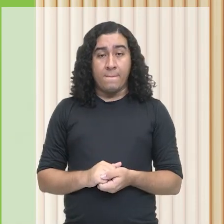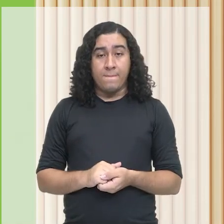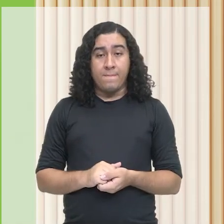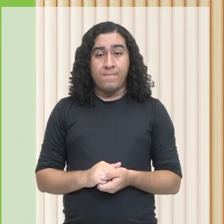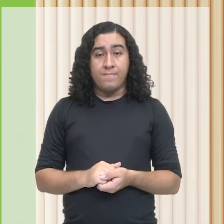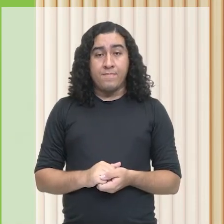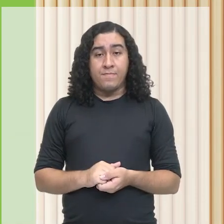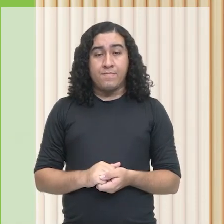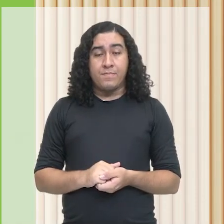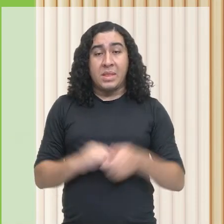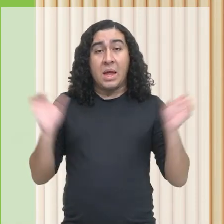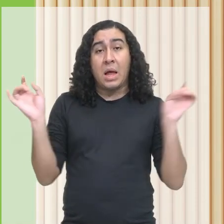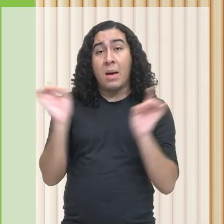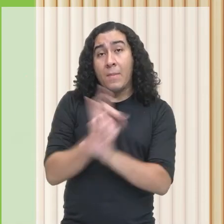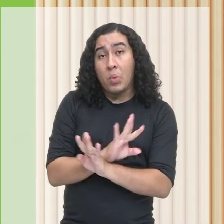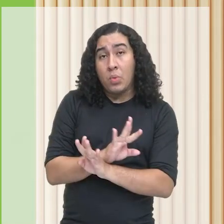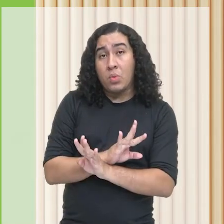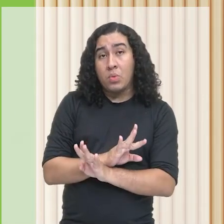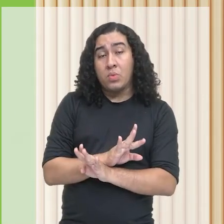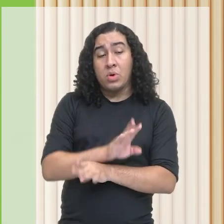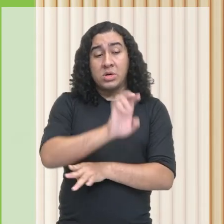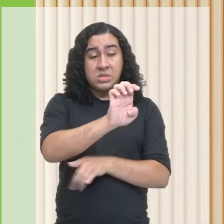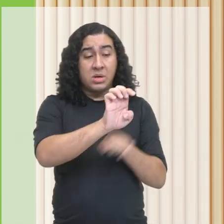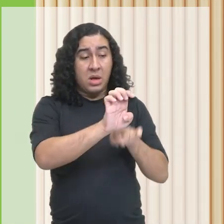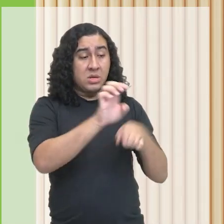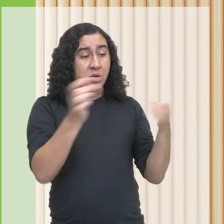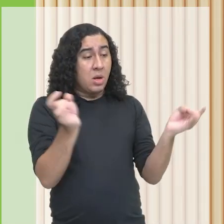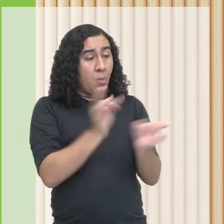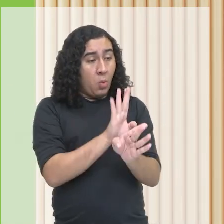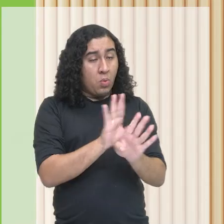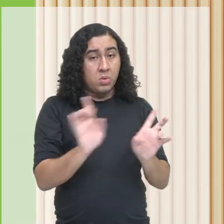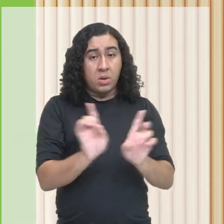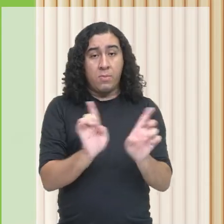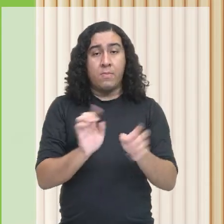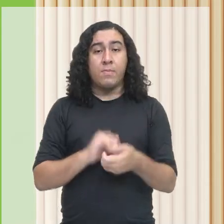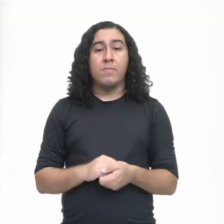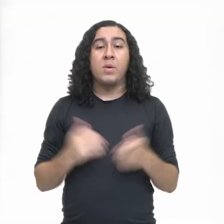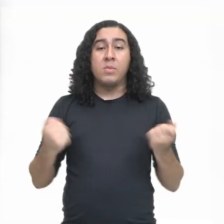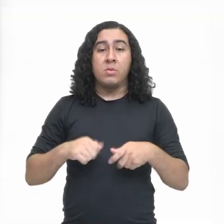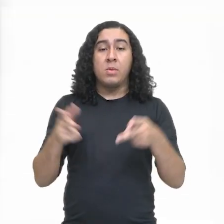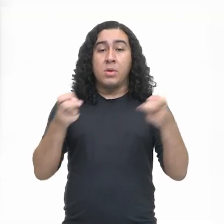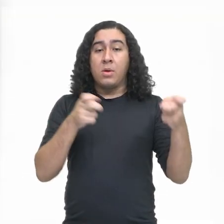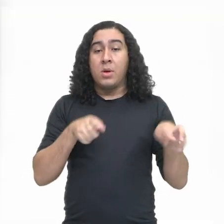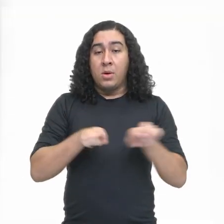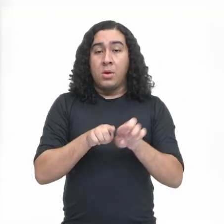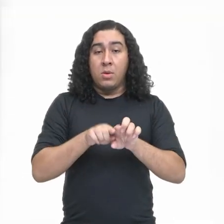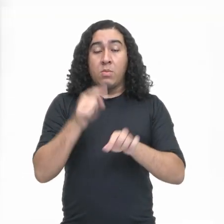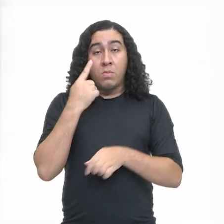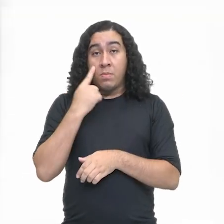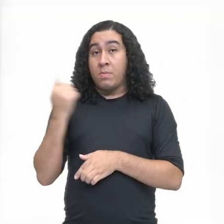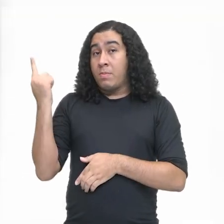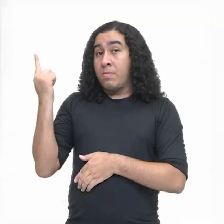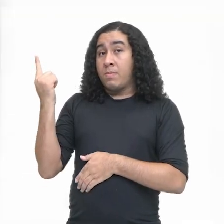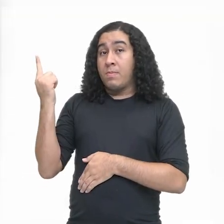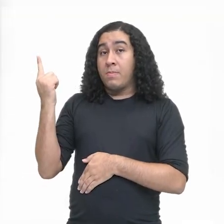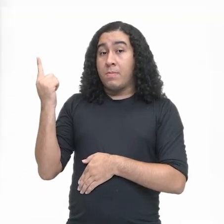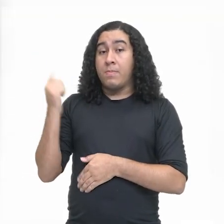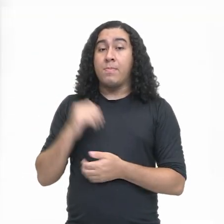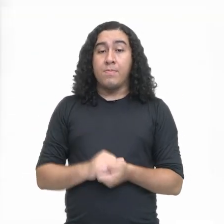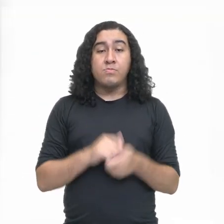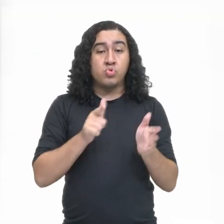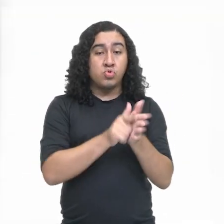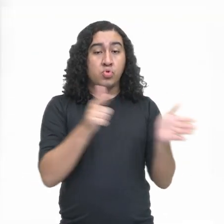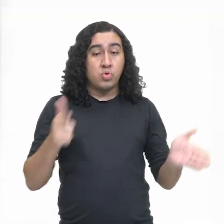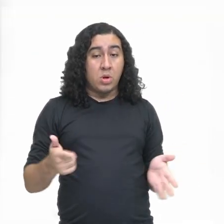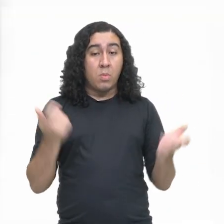não parou nas 5 grandes extinções. A gente pode observar aí nessa manchete de jornal que